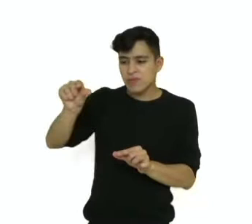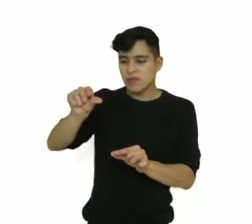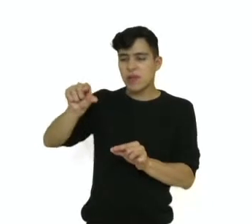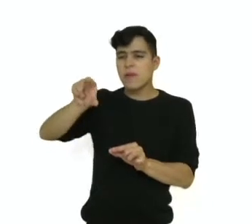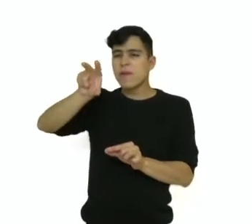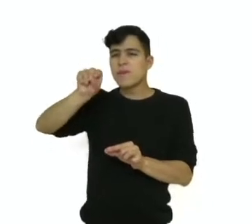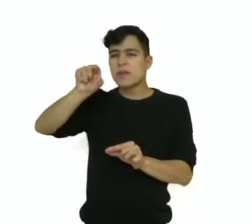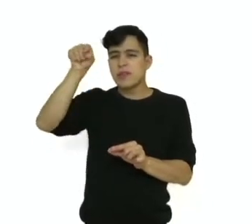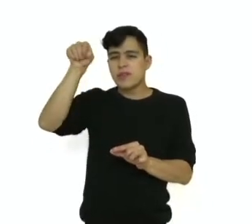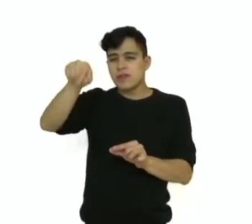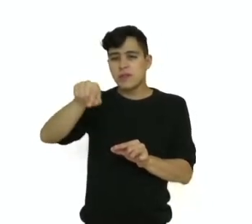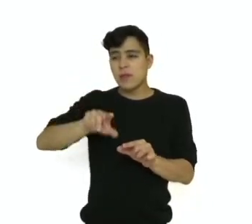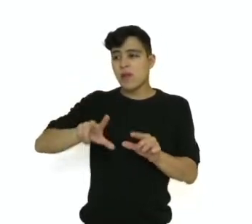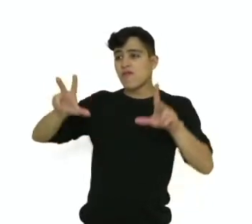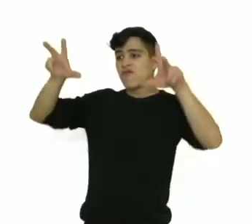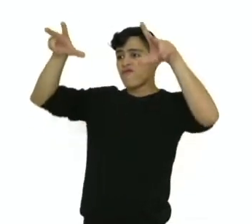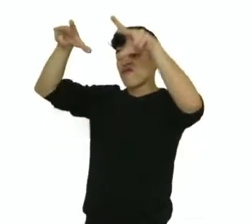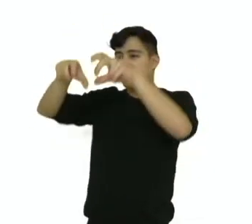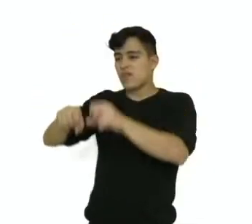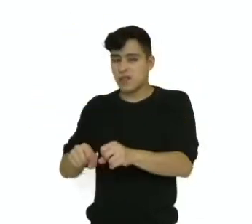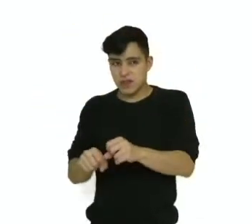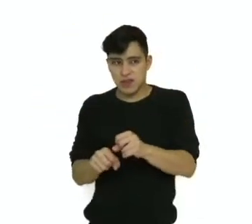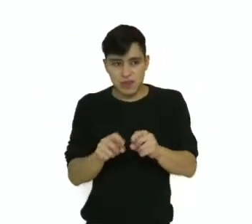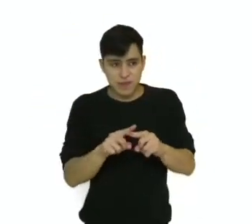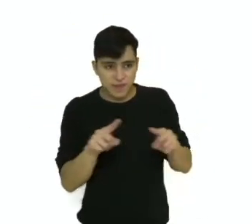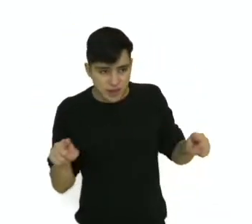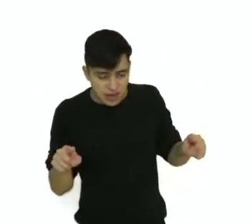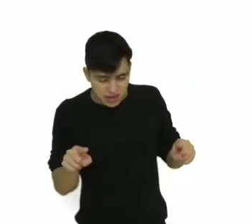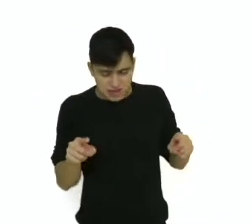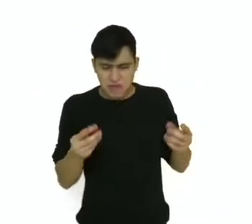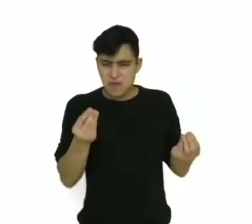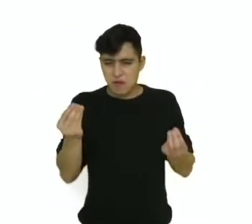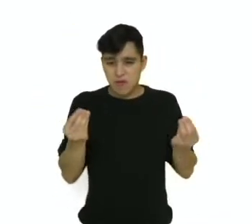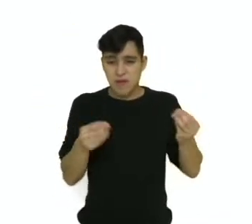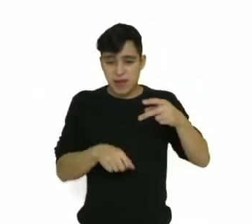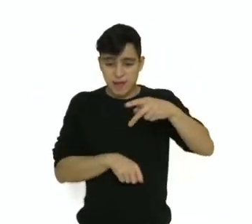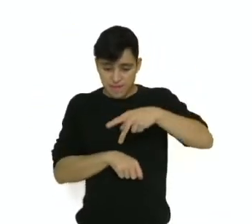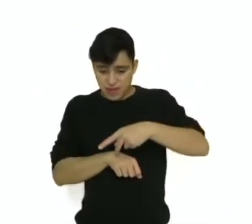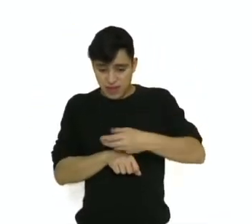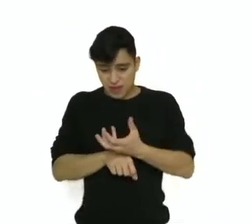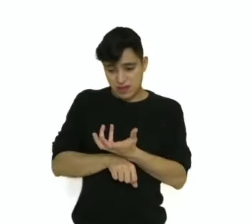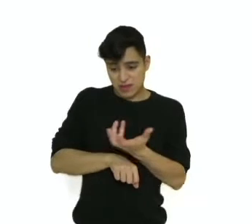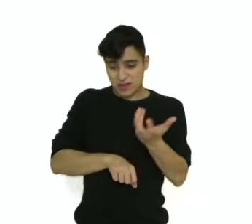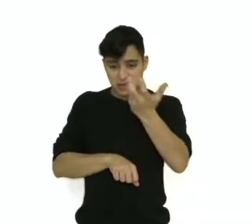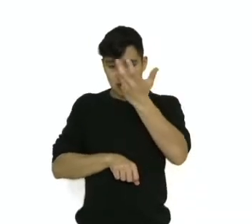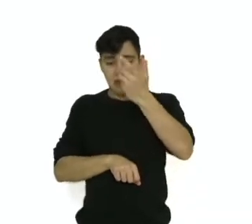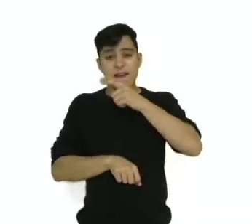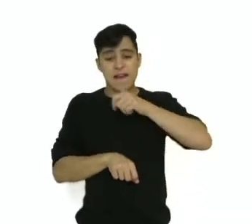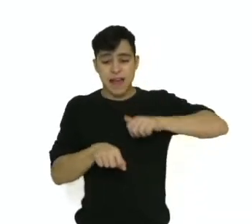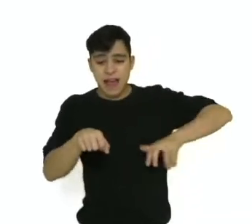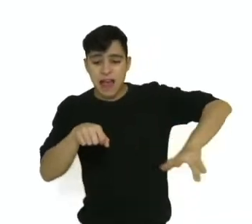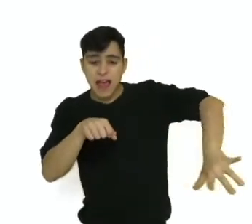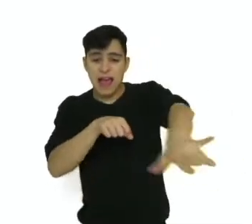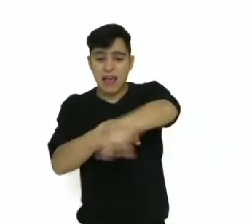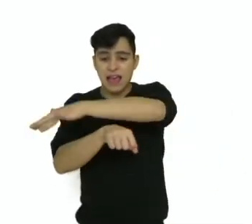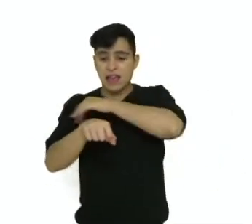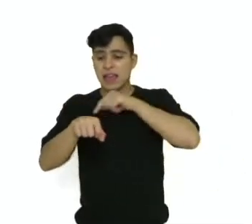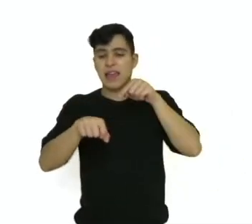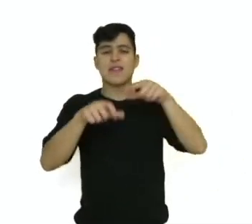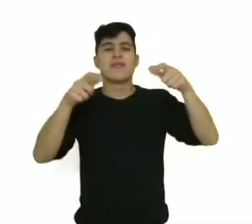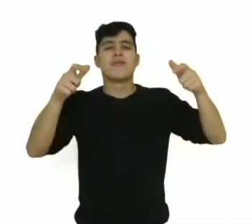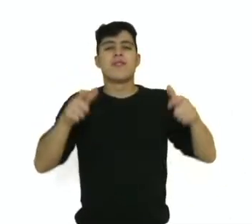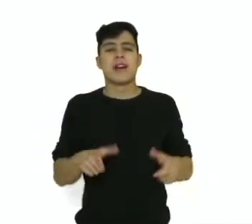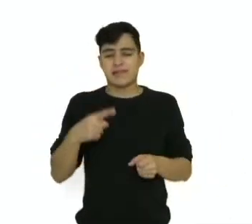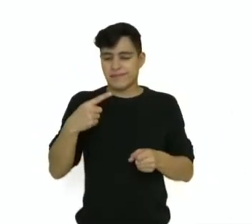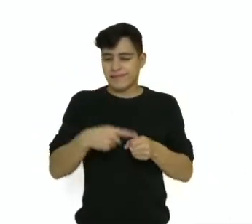cacto cresce a partir de uma pedra no meio de um lago. Para os astecas, essa cena profetizava o local de fundação